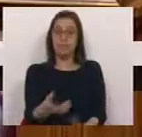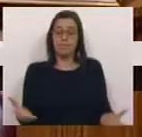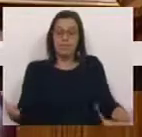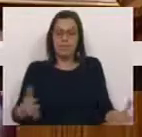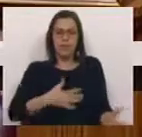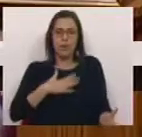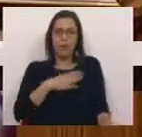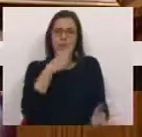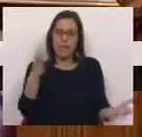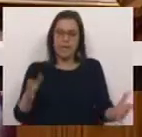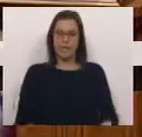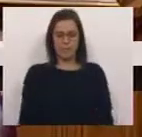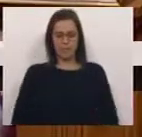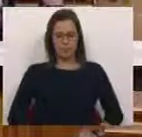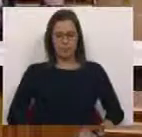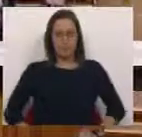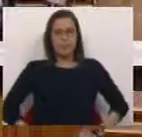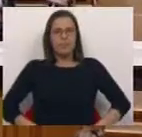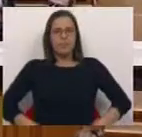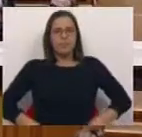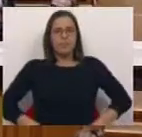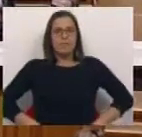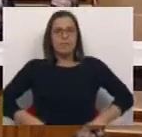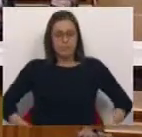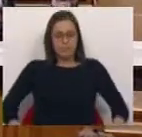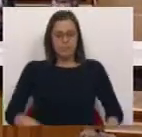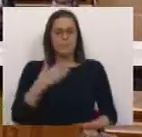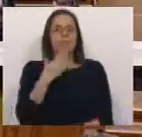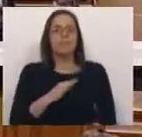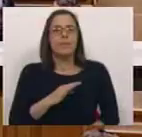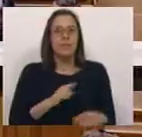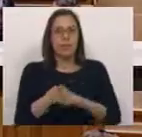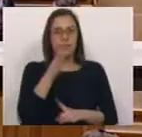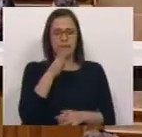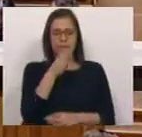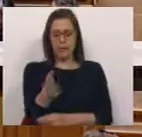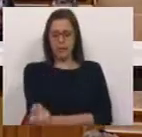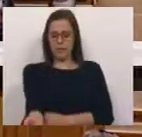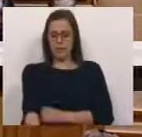é isso que nunca é referido. Muito obrigado, Sr. Deputado.